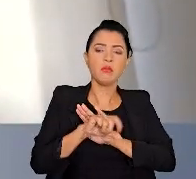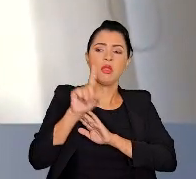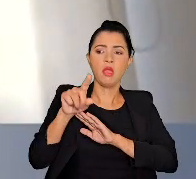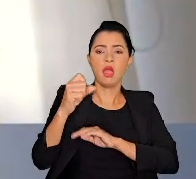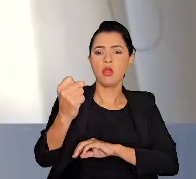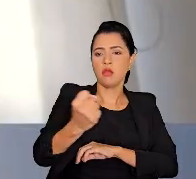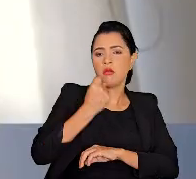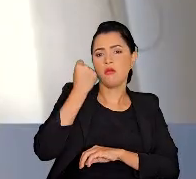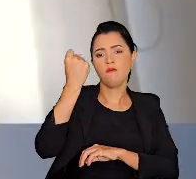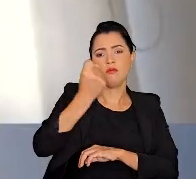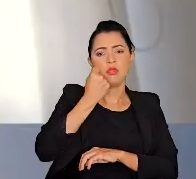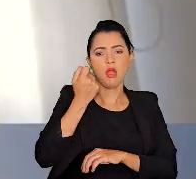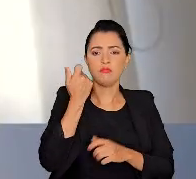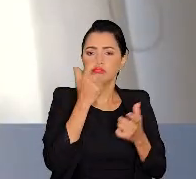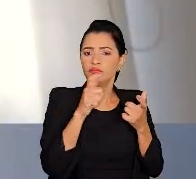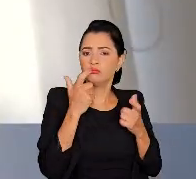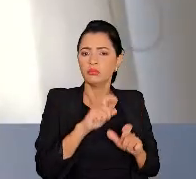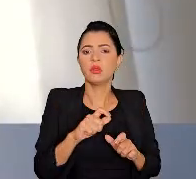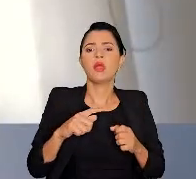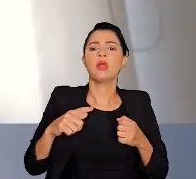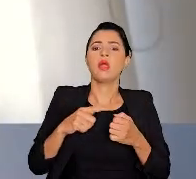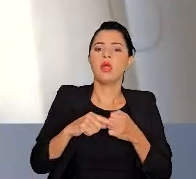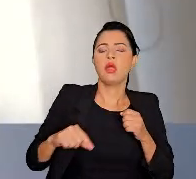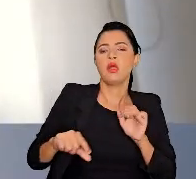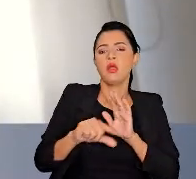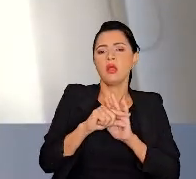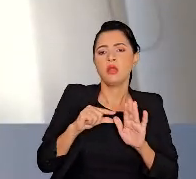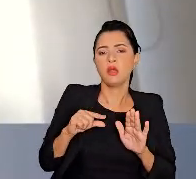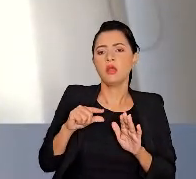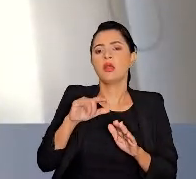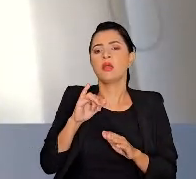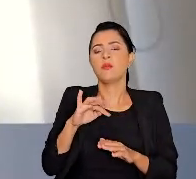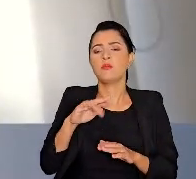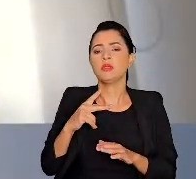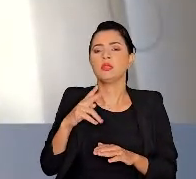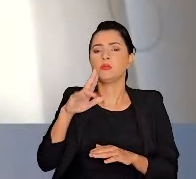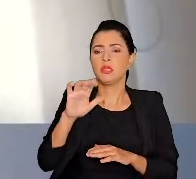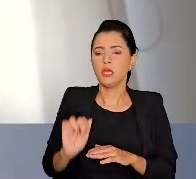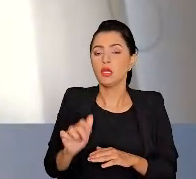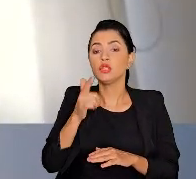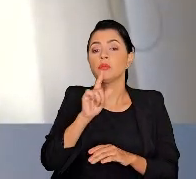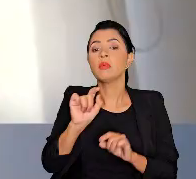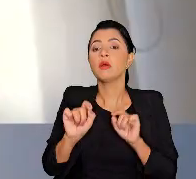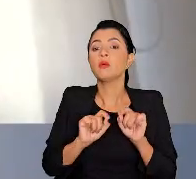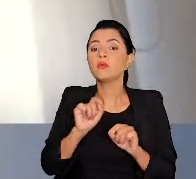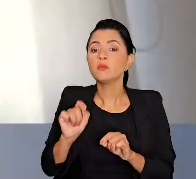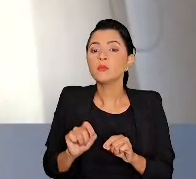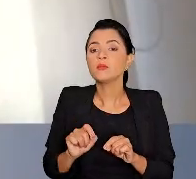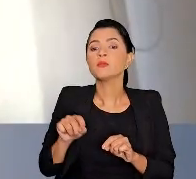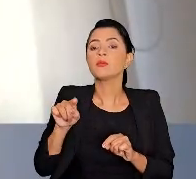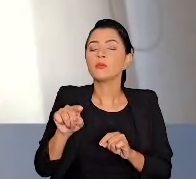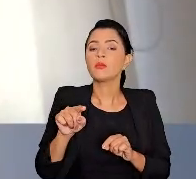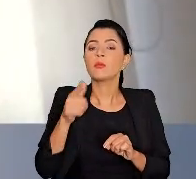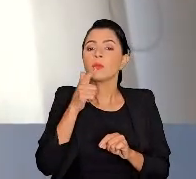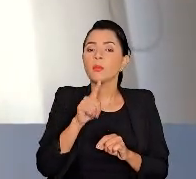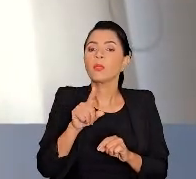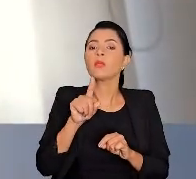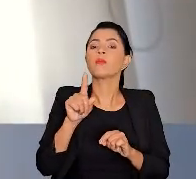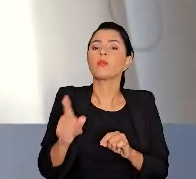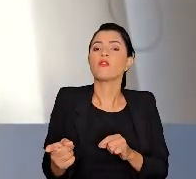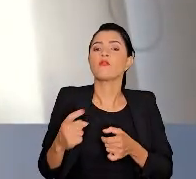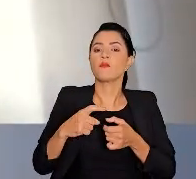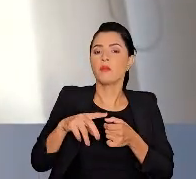gravidade da ofensa, a cláusula de imprescritibilidade, para que fique ad perpetuum rei